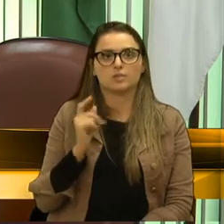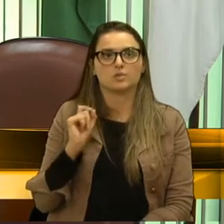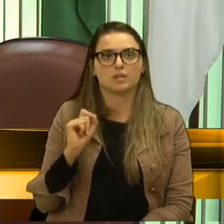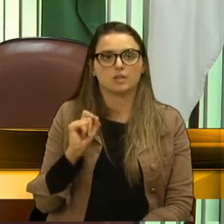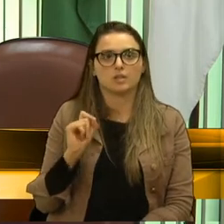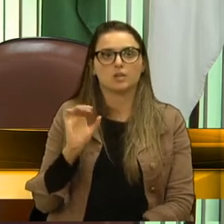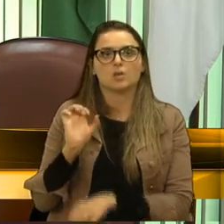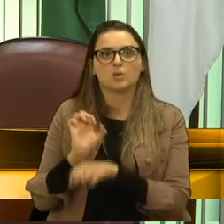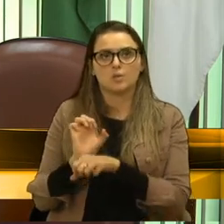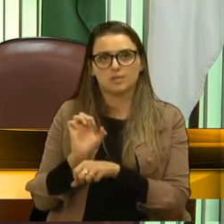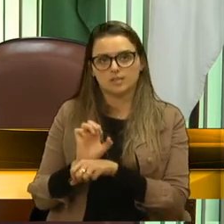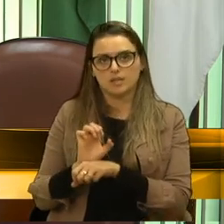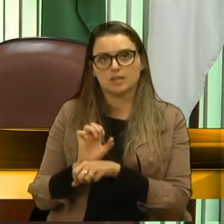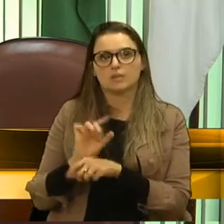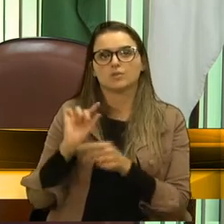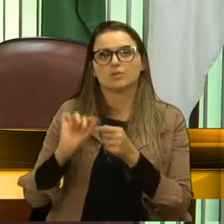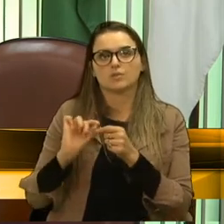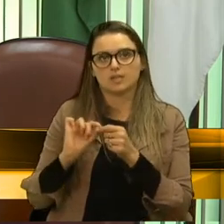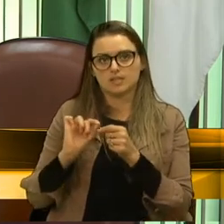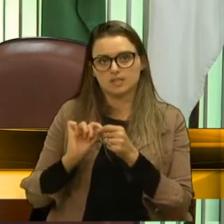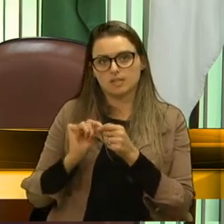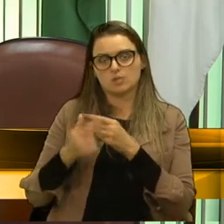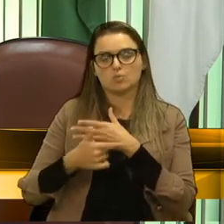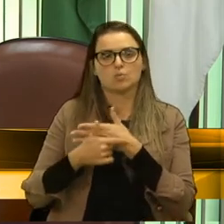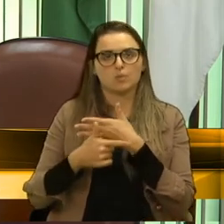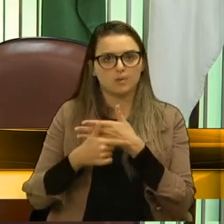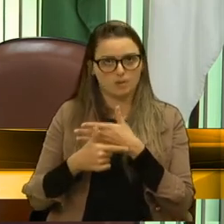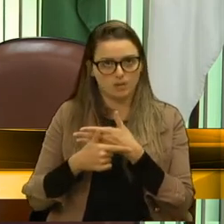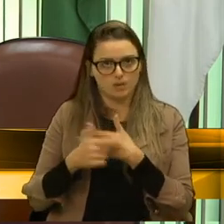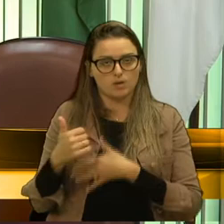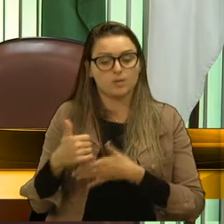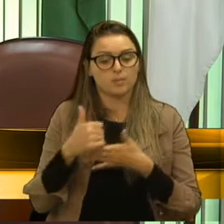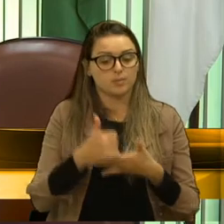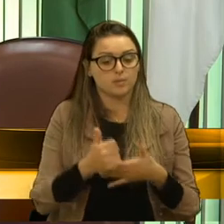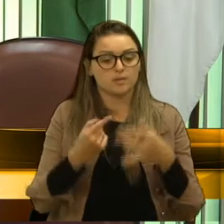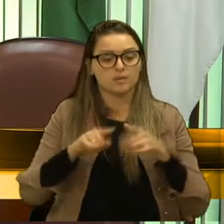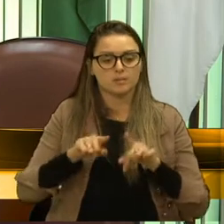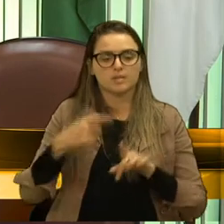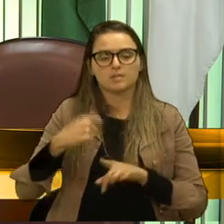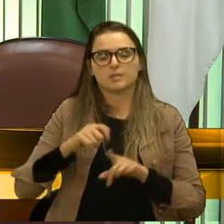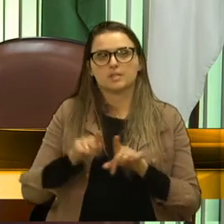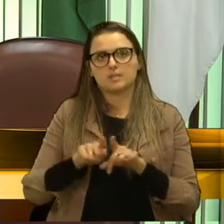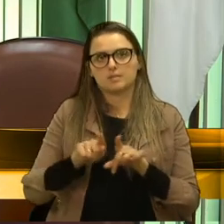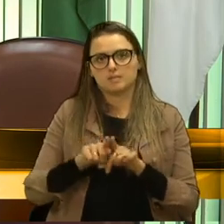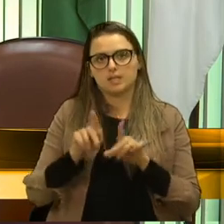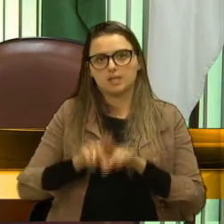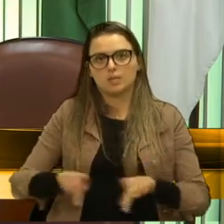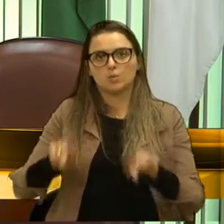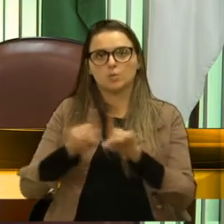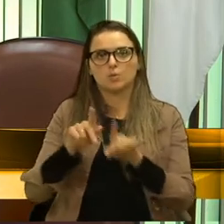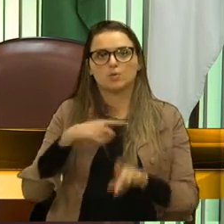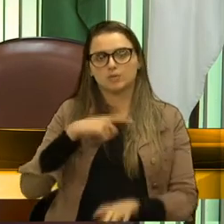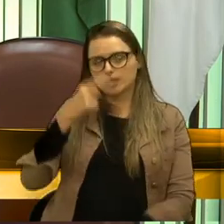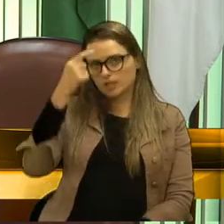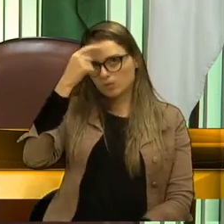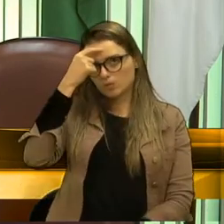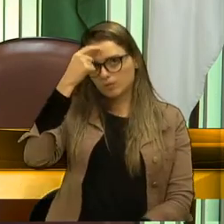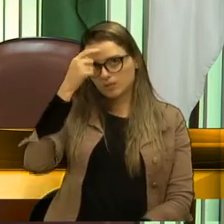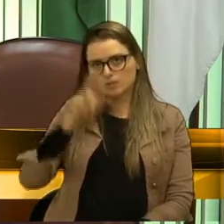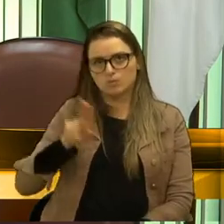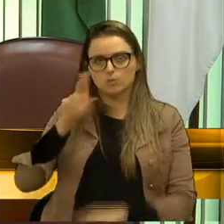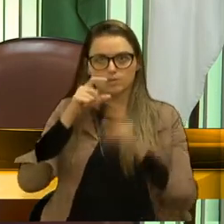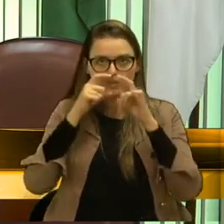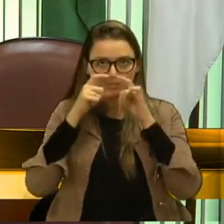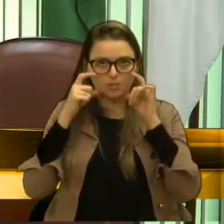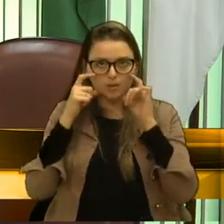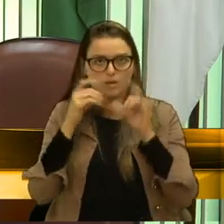o Estado vem tomando as devidas providências, mas precisamos que a população também se conscientize, utilizando